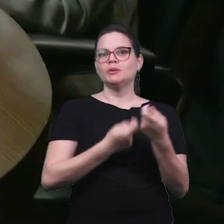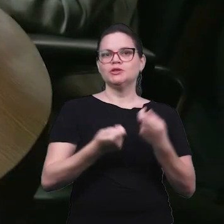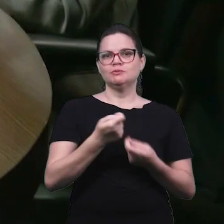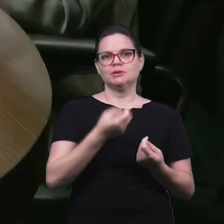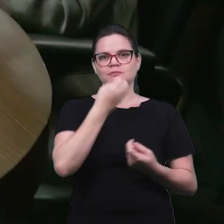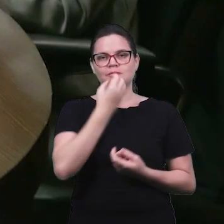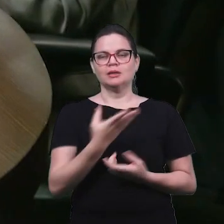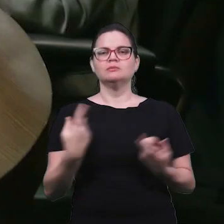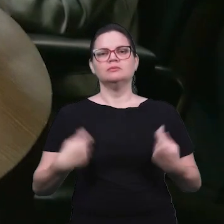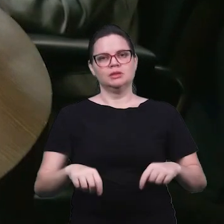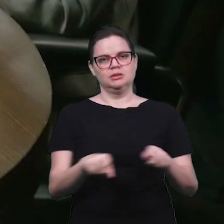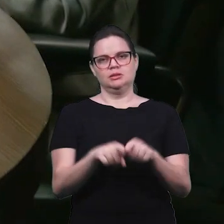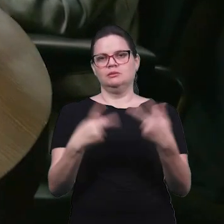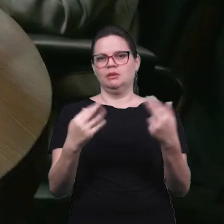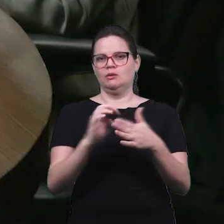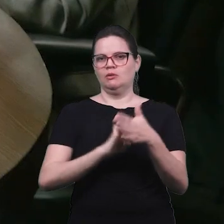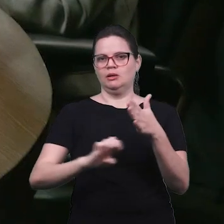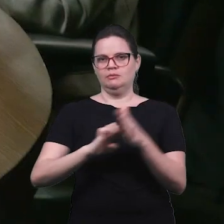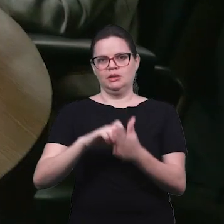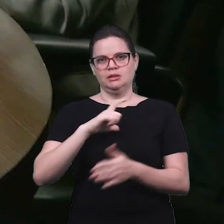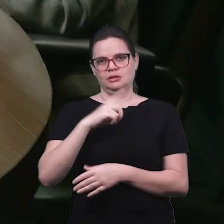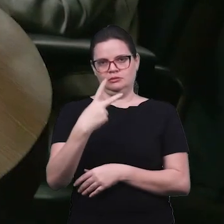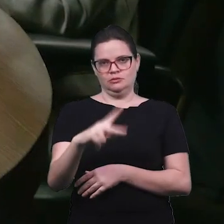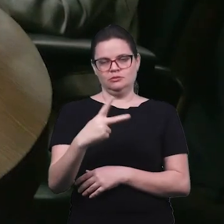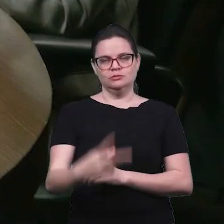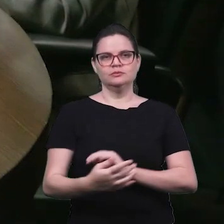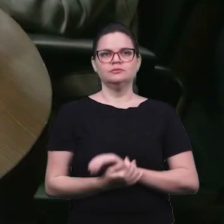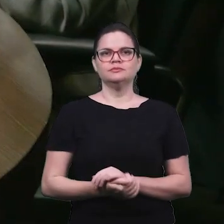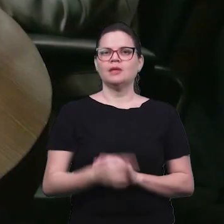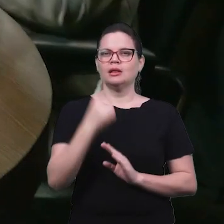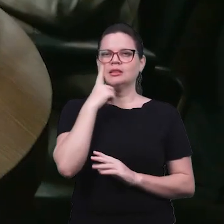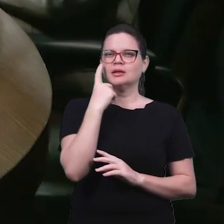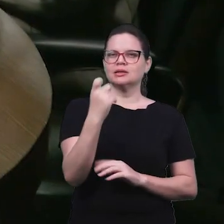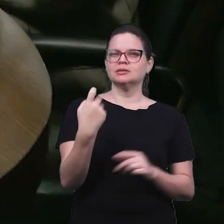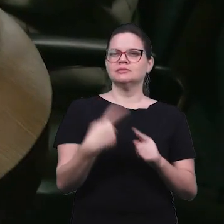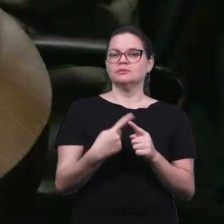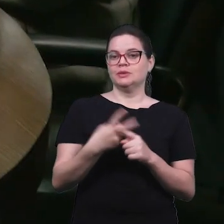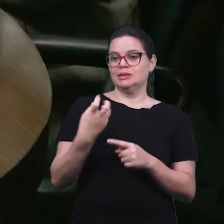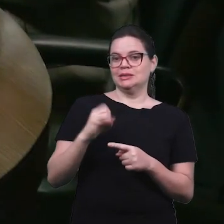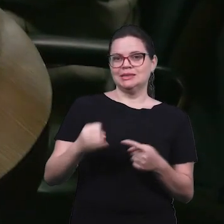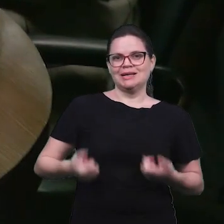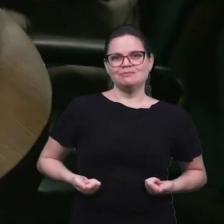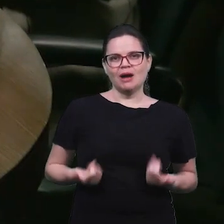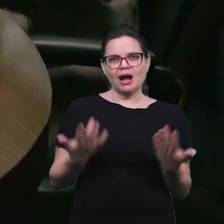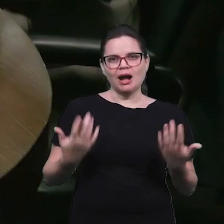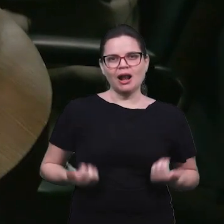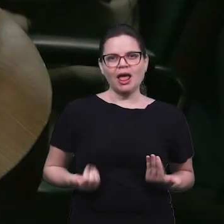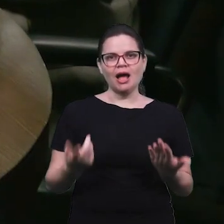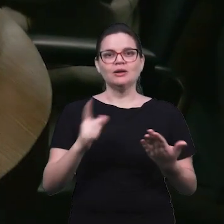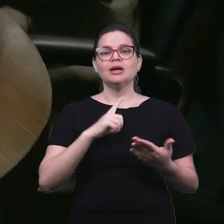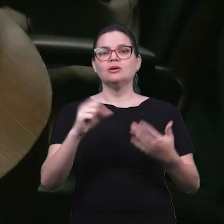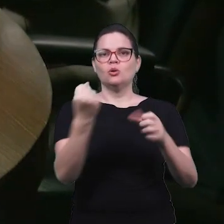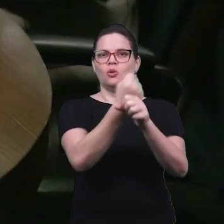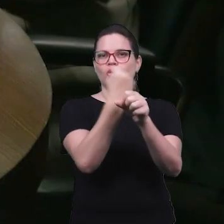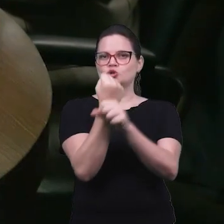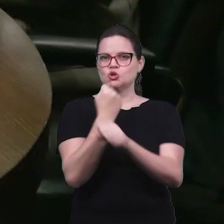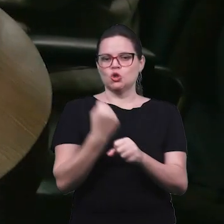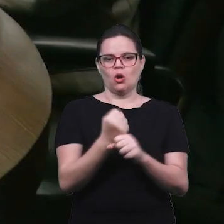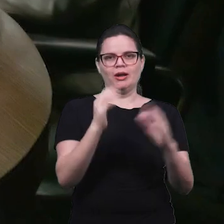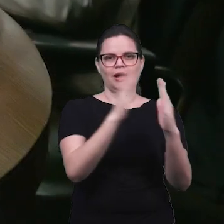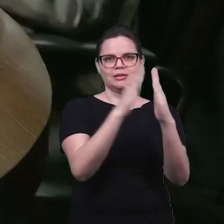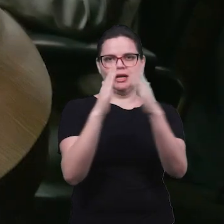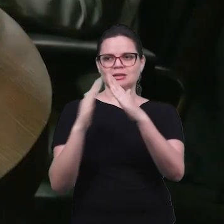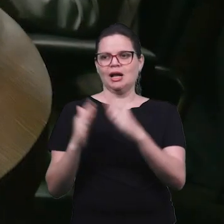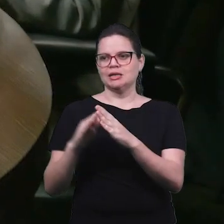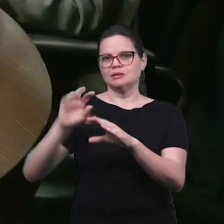dele, né? É interessante isso, né? Porque enquanto estava no momento próspero, constrói celeiros e se Isso. prepara